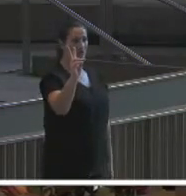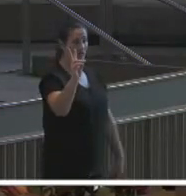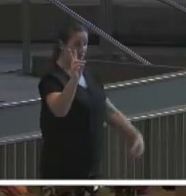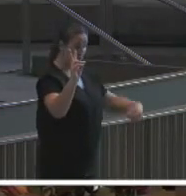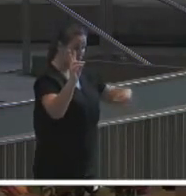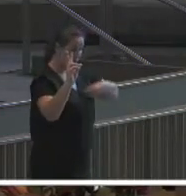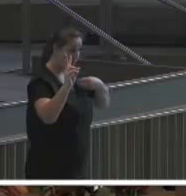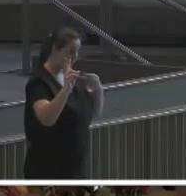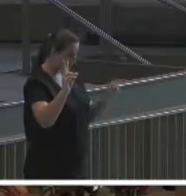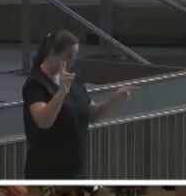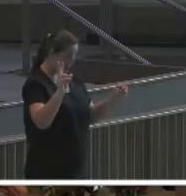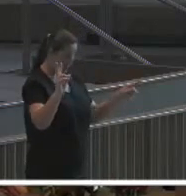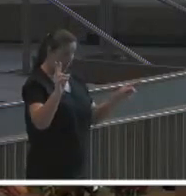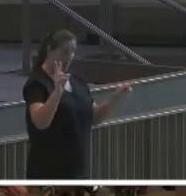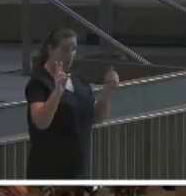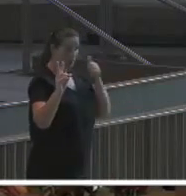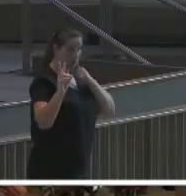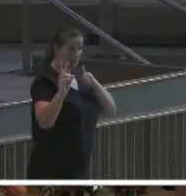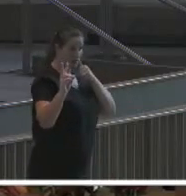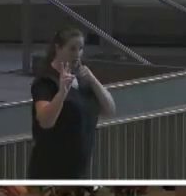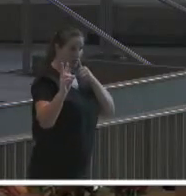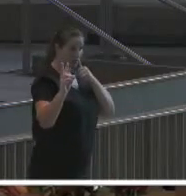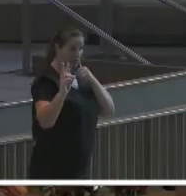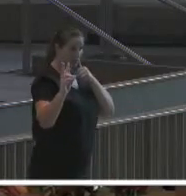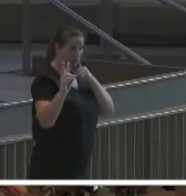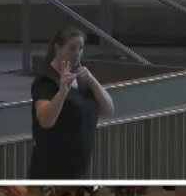filha era tão pobre,